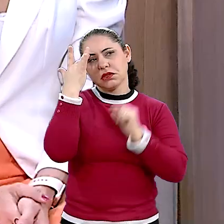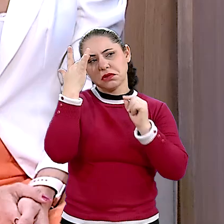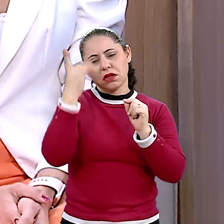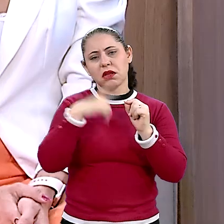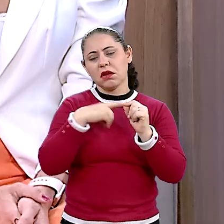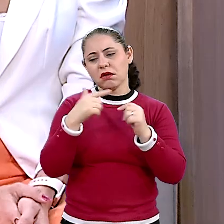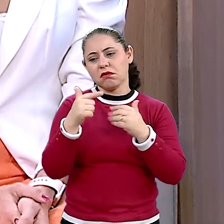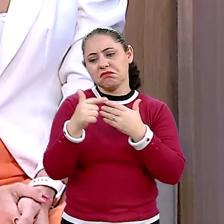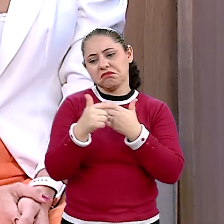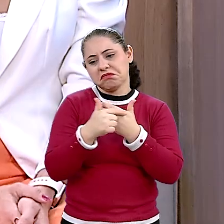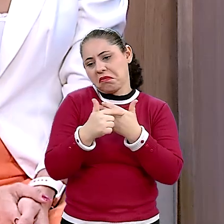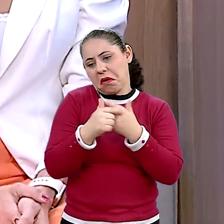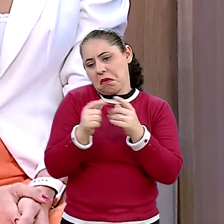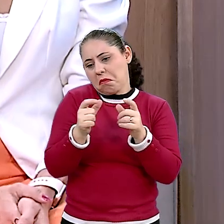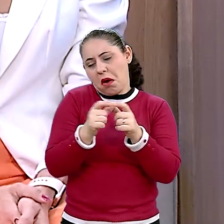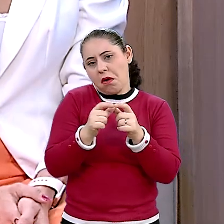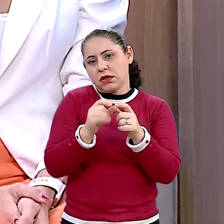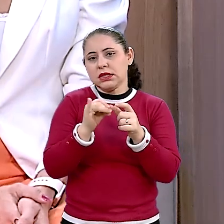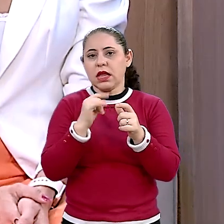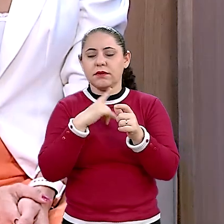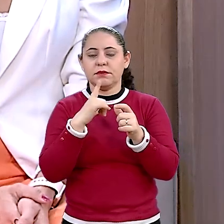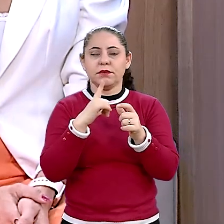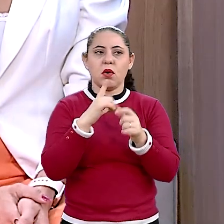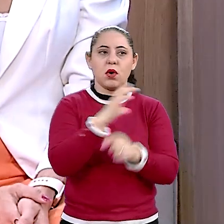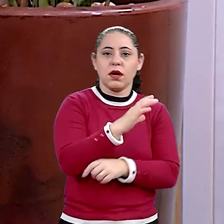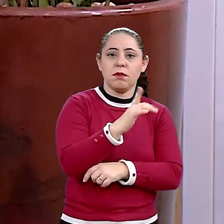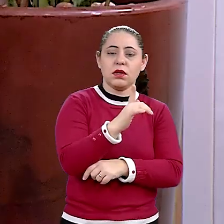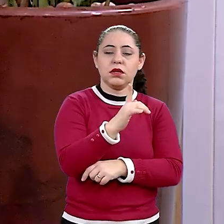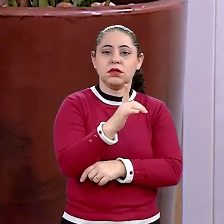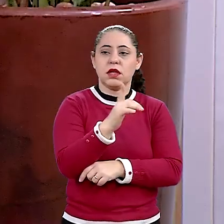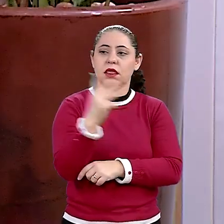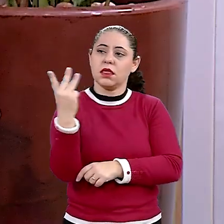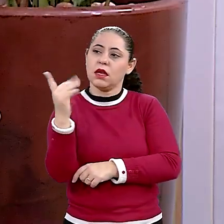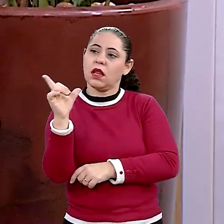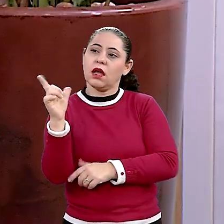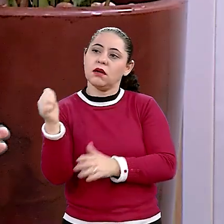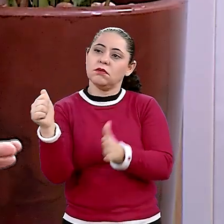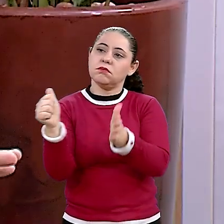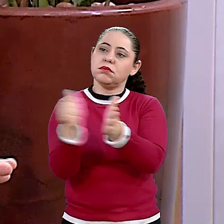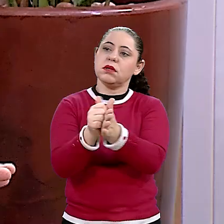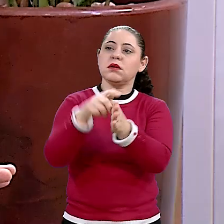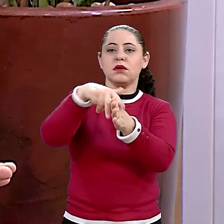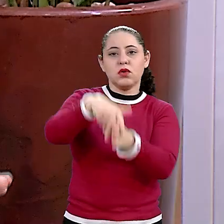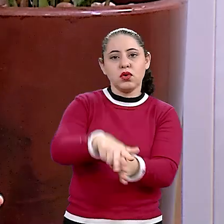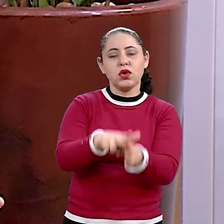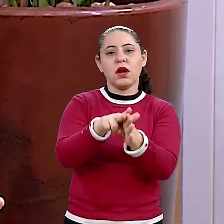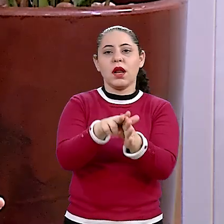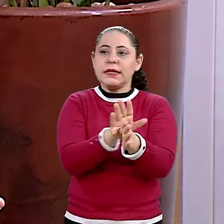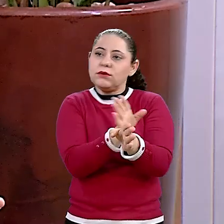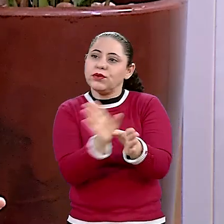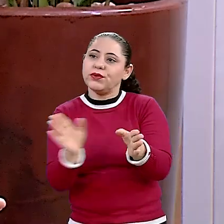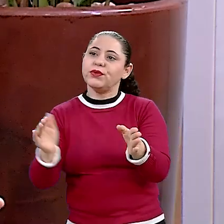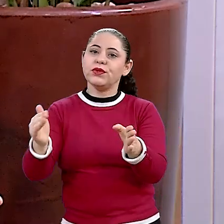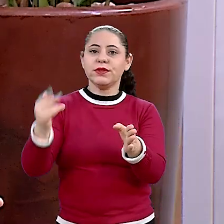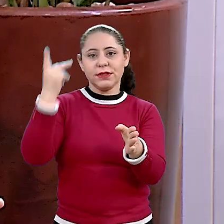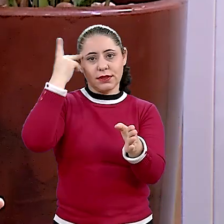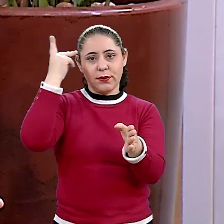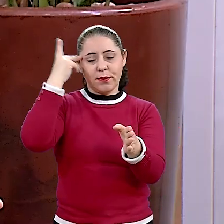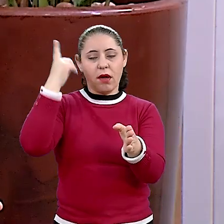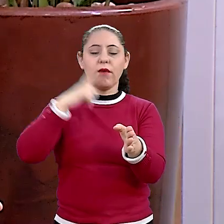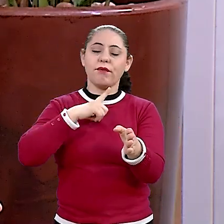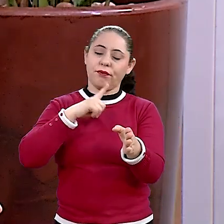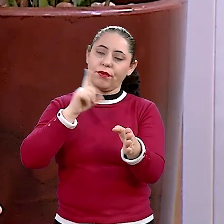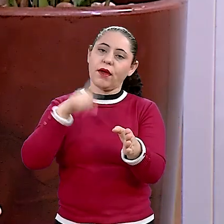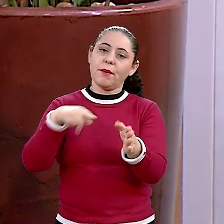uma funcionalidade mínima, chegando o Campo Grande, Três Lagoas, Aparecida, encontrando esse ramal através